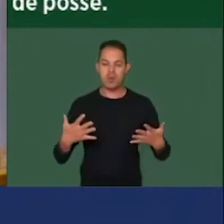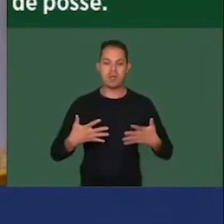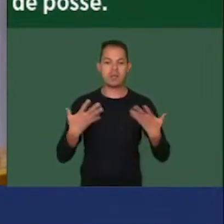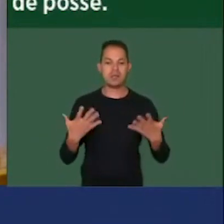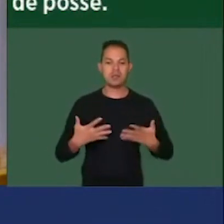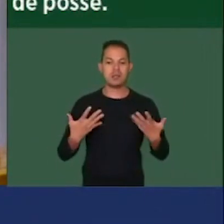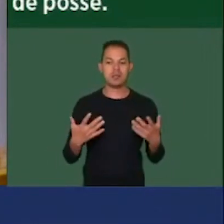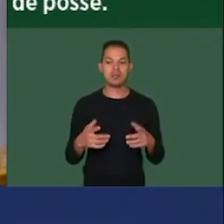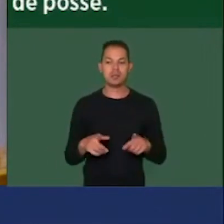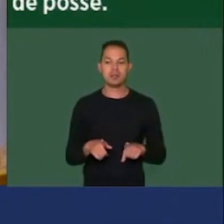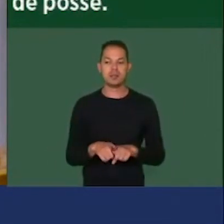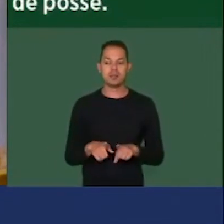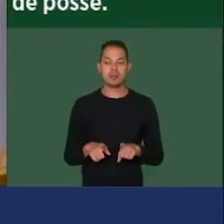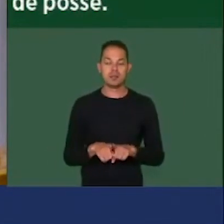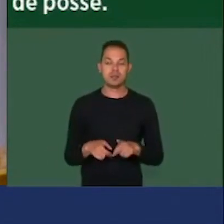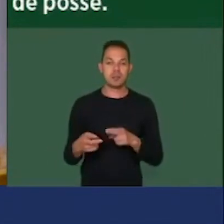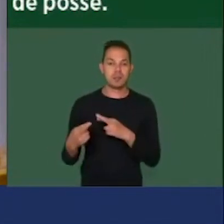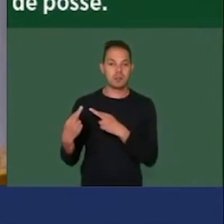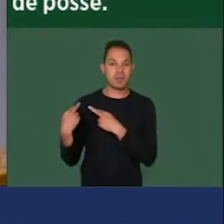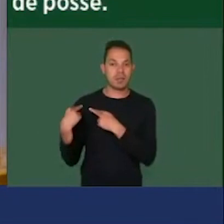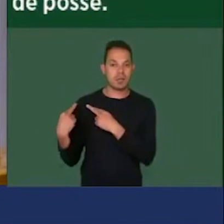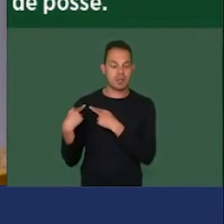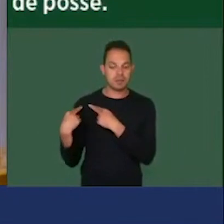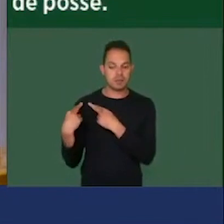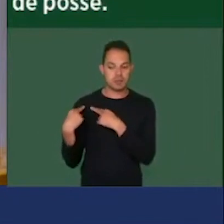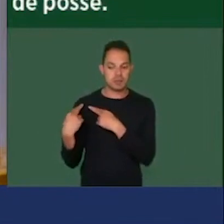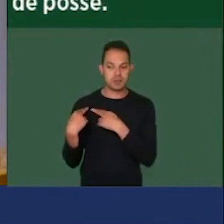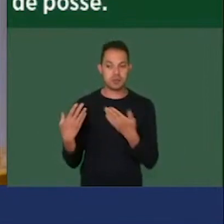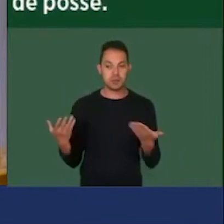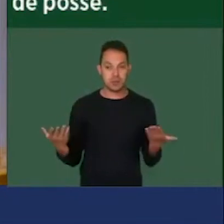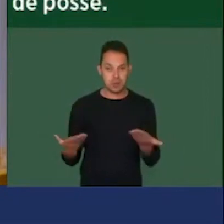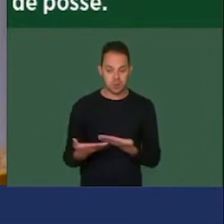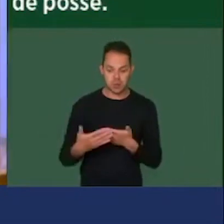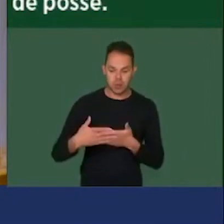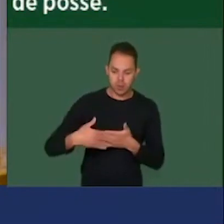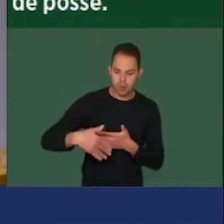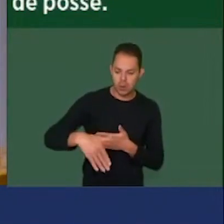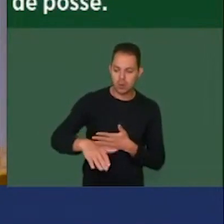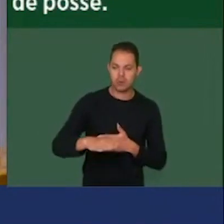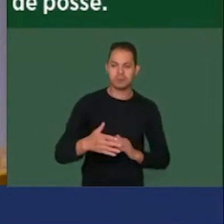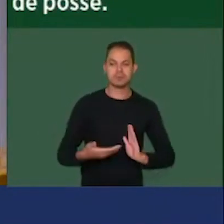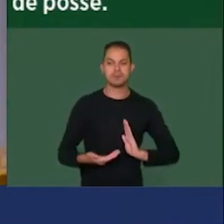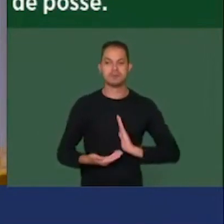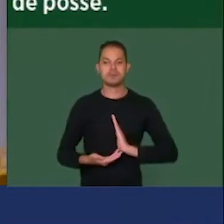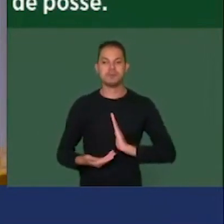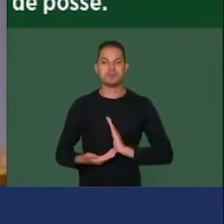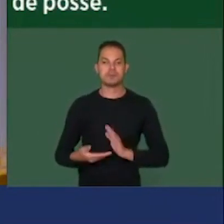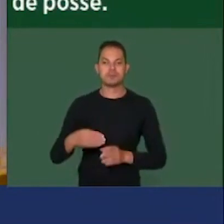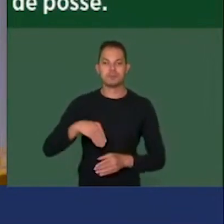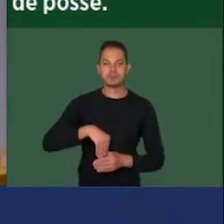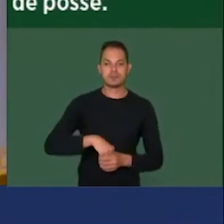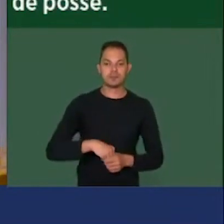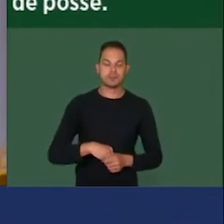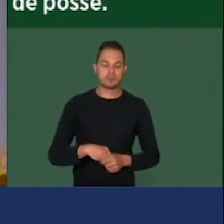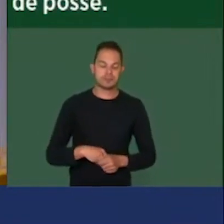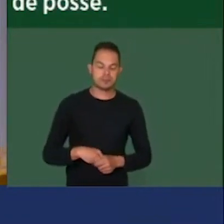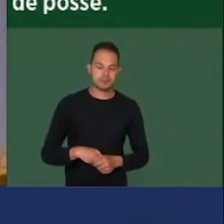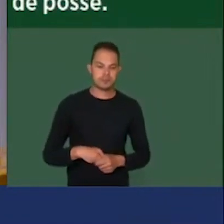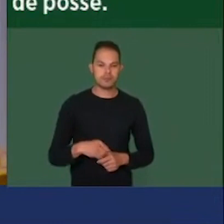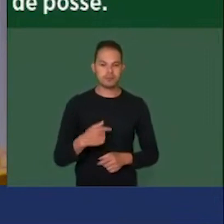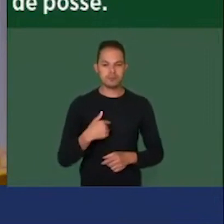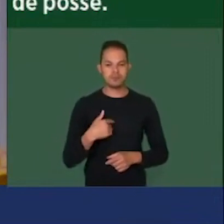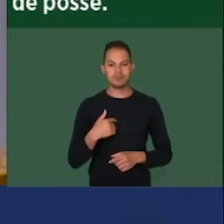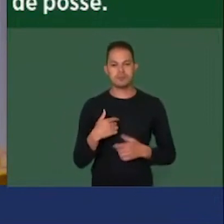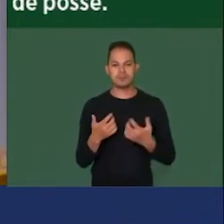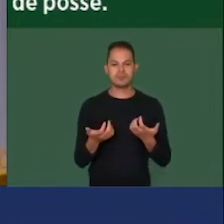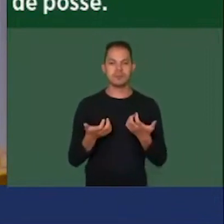grande responsabilidade estar aqui, a partir de hoje, na Câmara dos Deputados. Faço questão absoluta